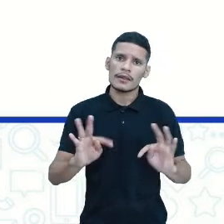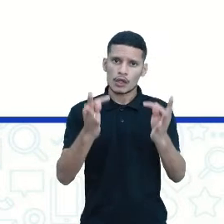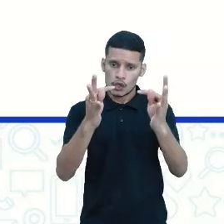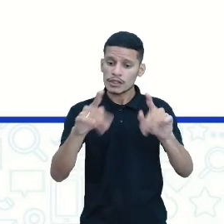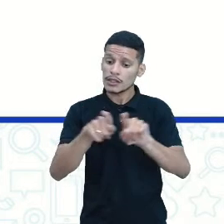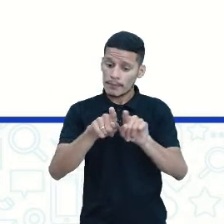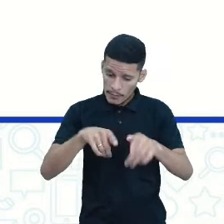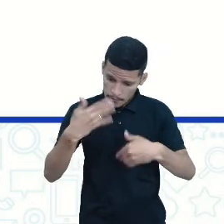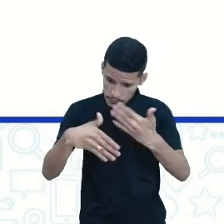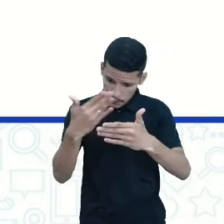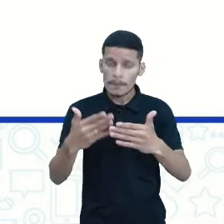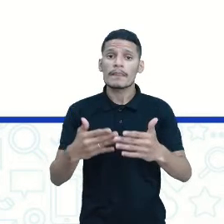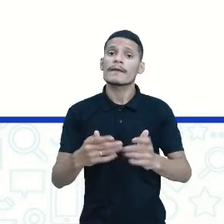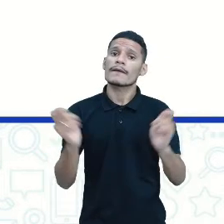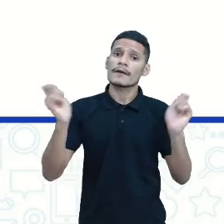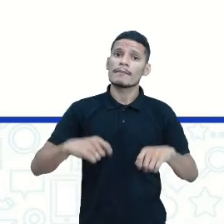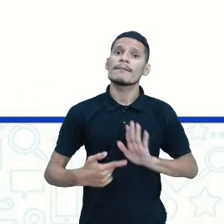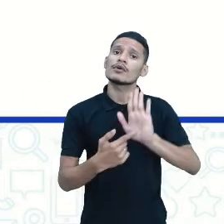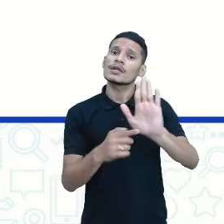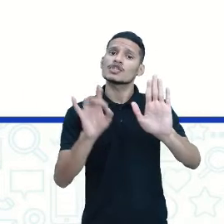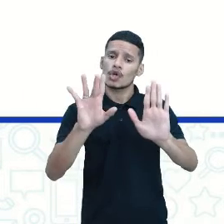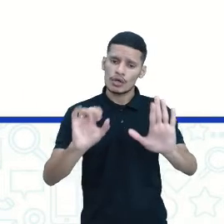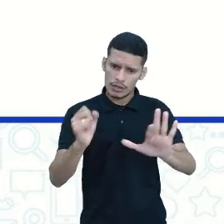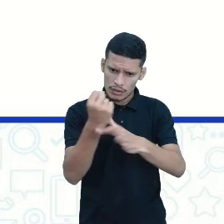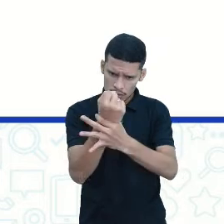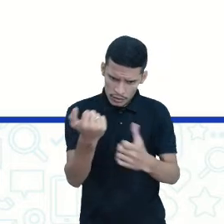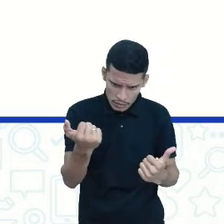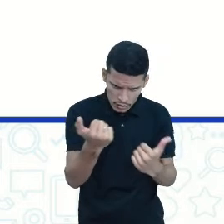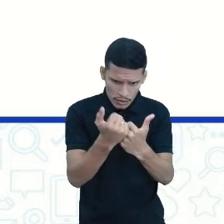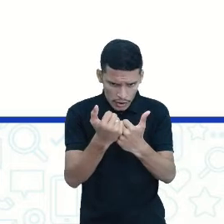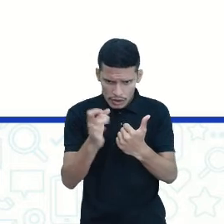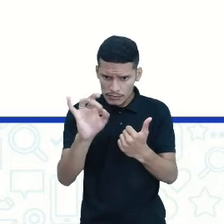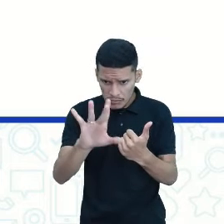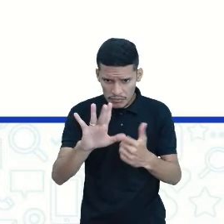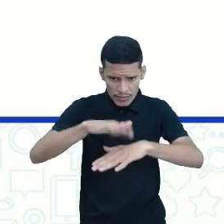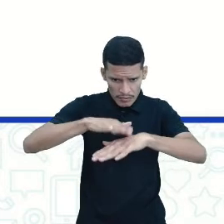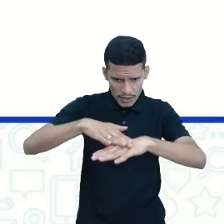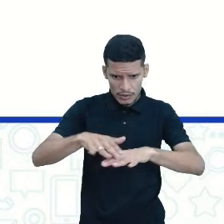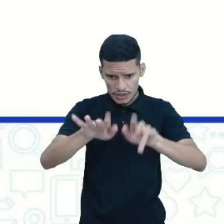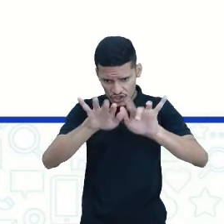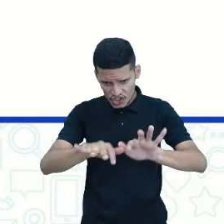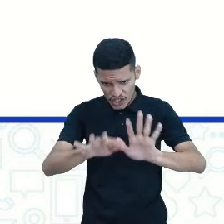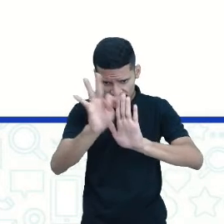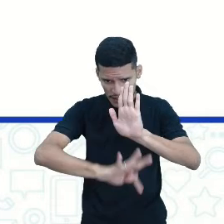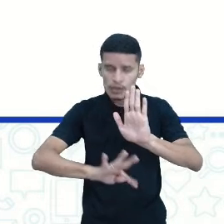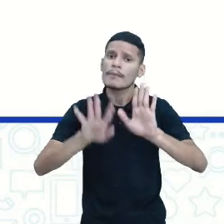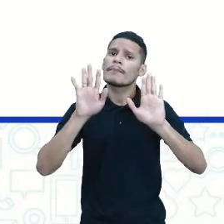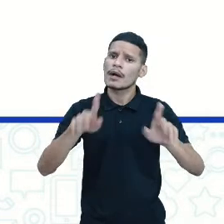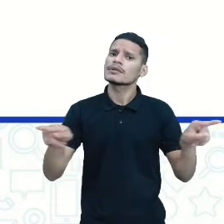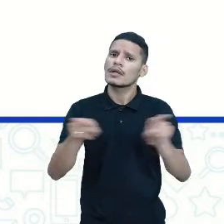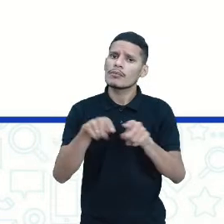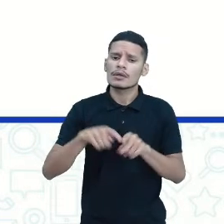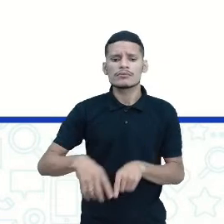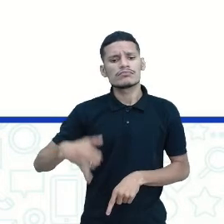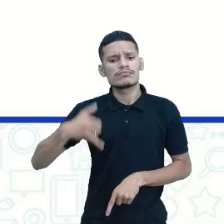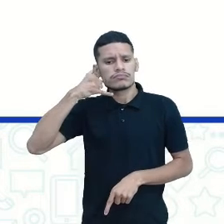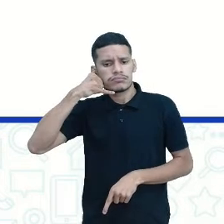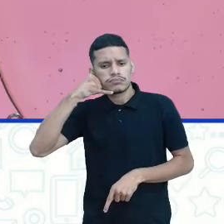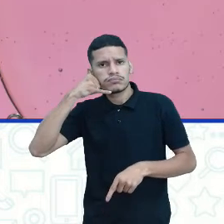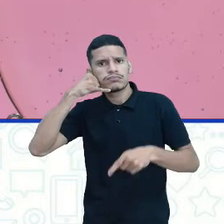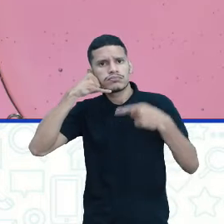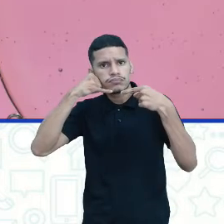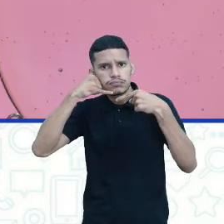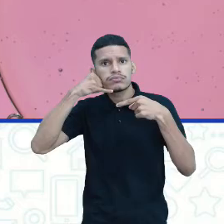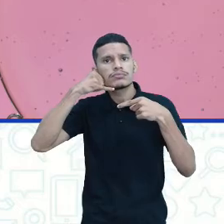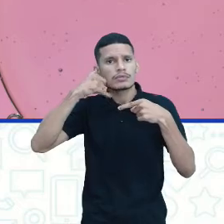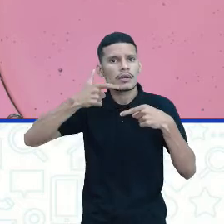tecnológico, passando a fornecer não apenas suporte via troca de mensagens de texto, mas também conversas por voz e até videochamadas com